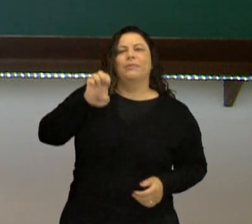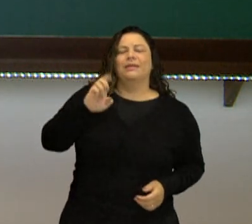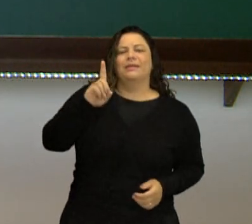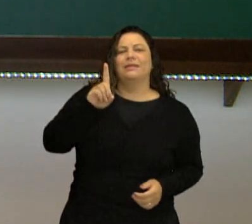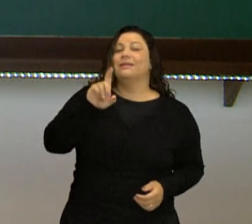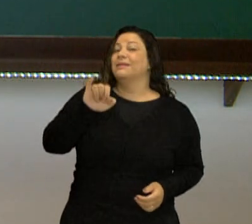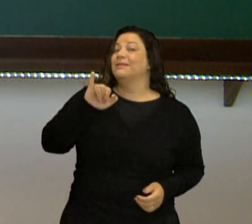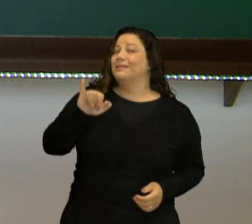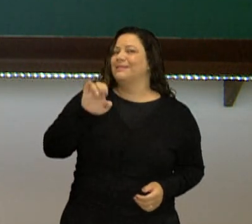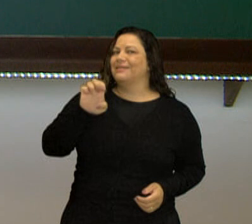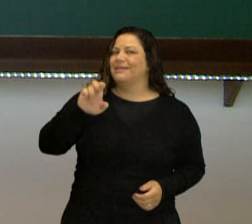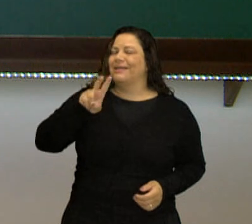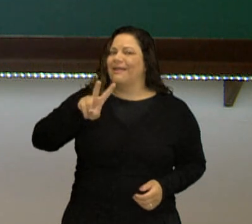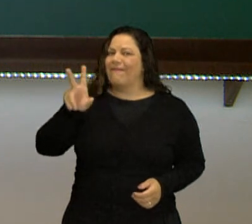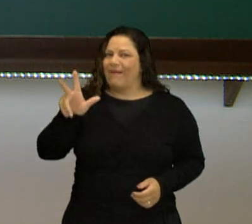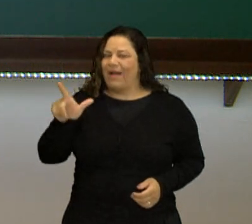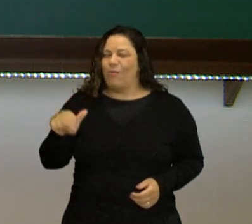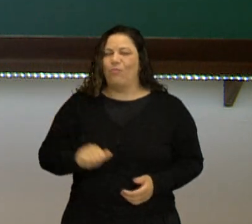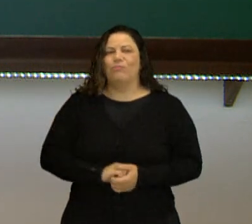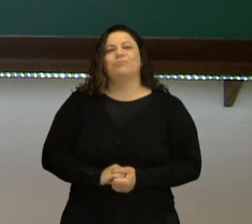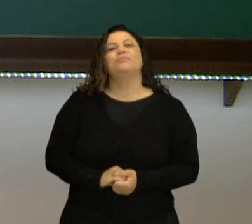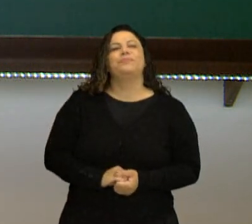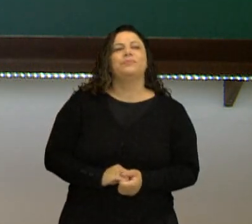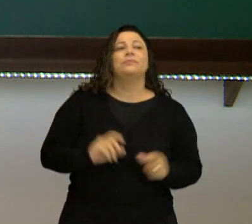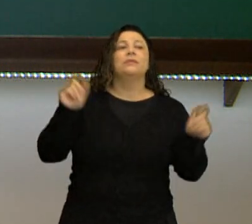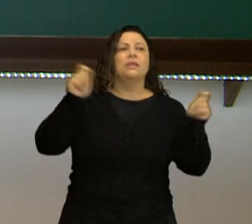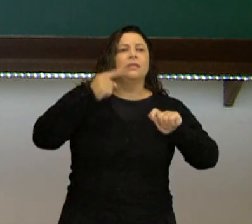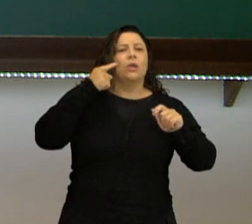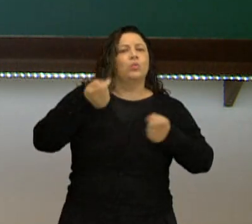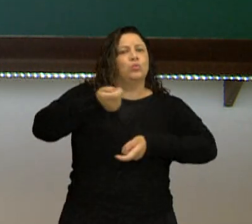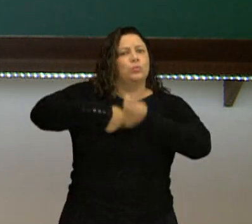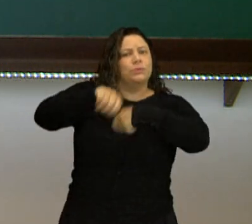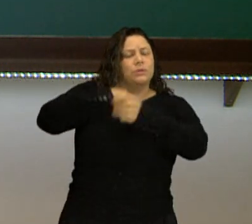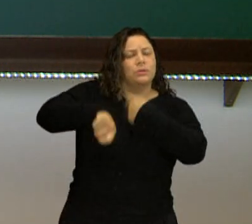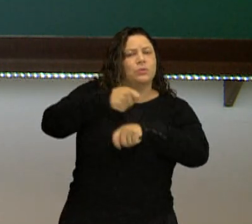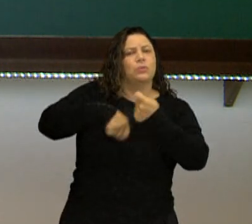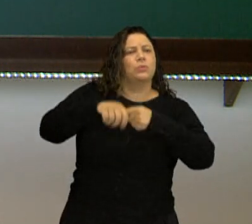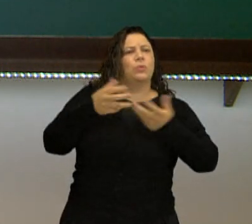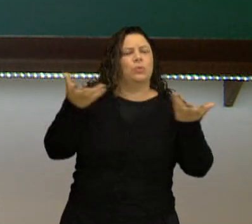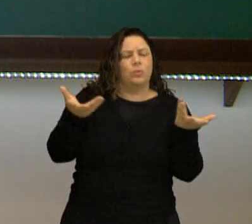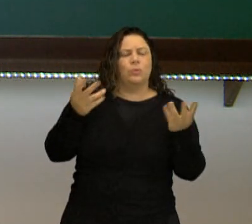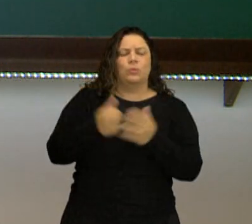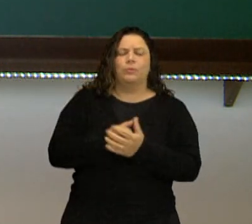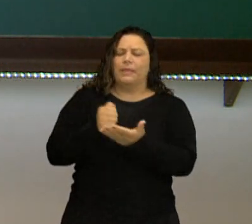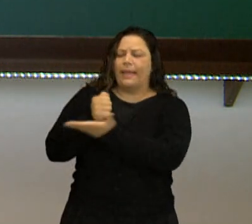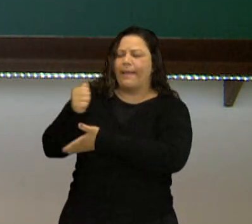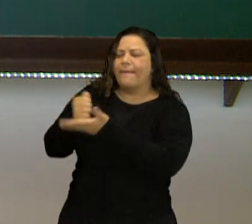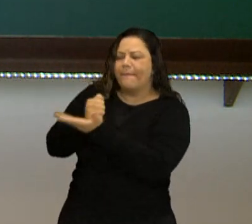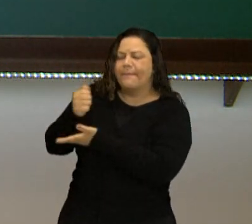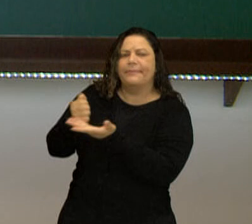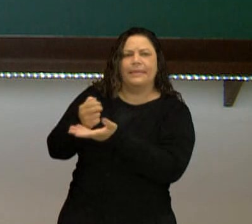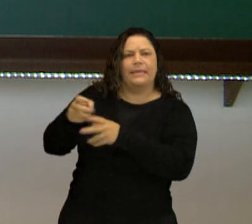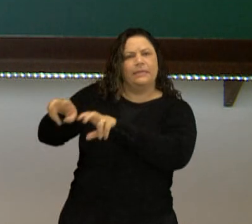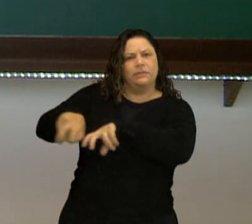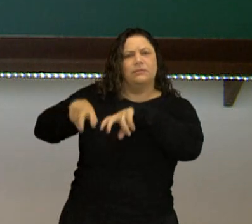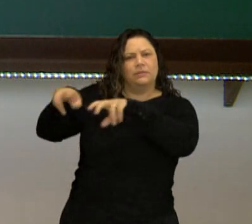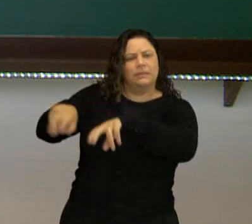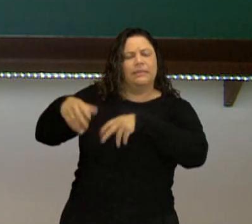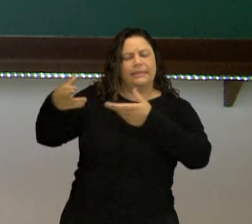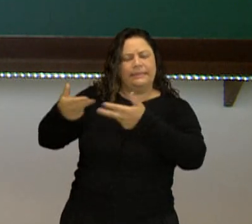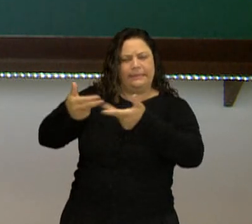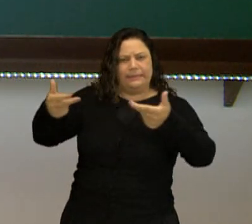na nossa história. Gente, então sobre a economia aqui, ó, nós vimos que a base dessa economia, que a economia medieval, ela